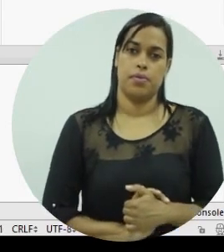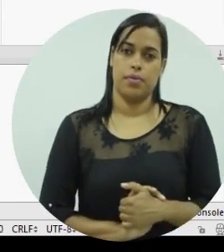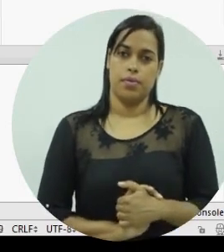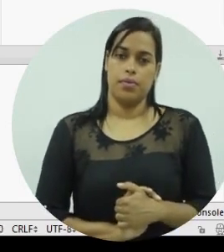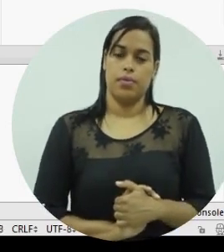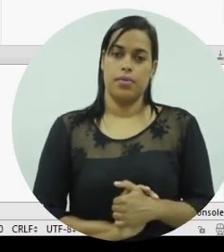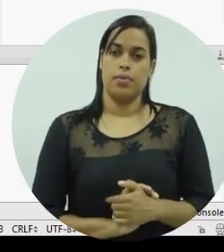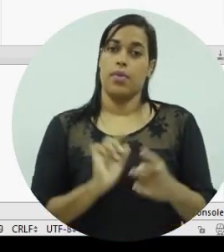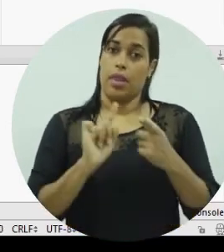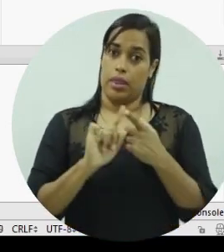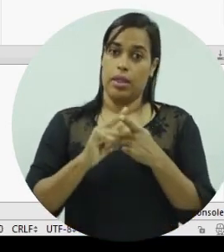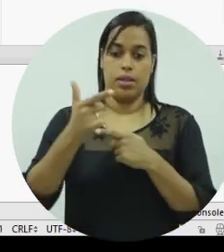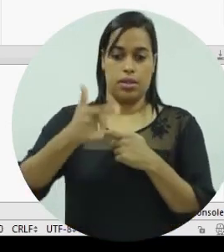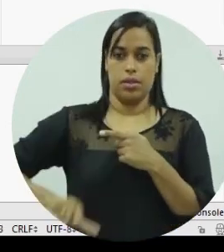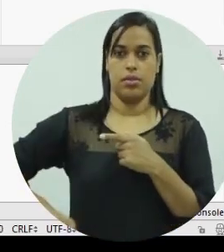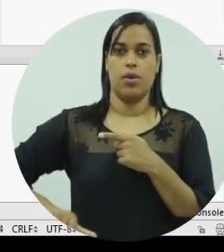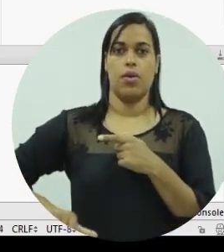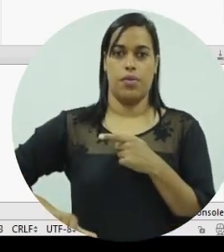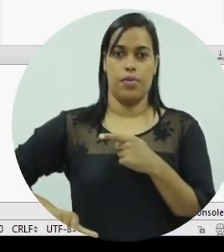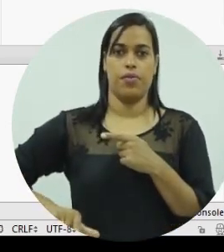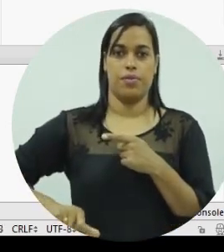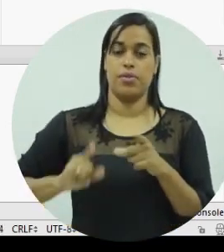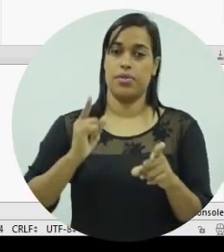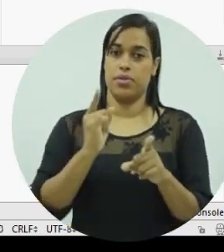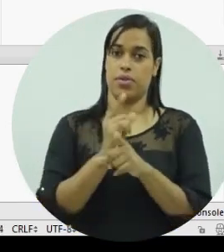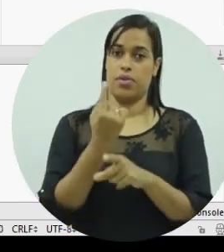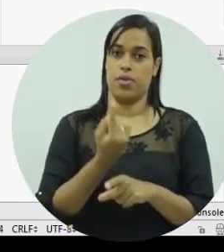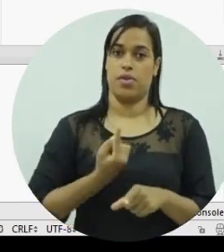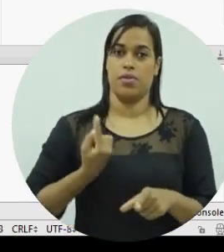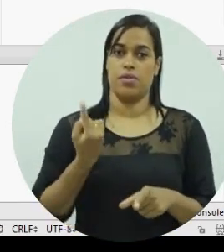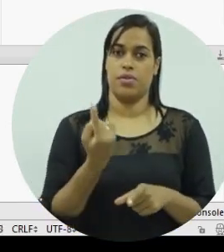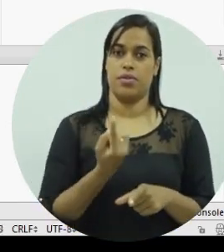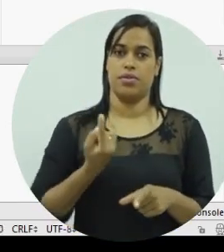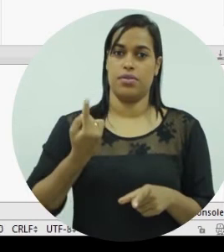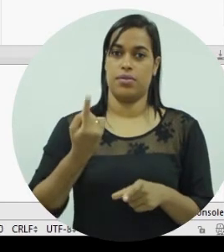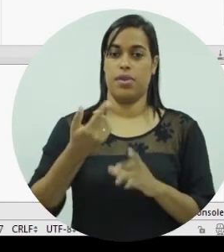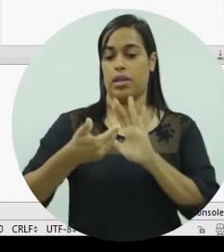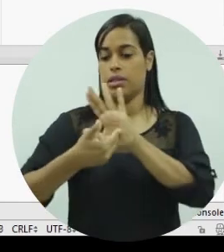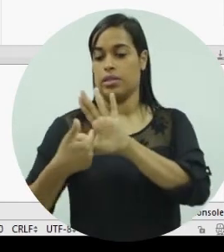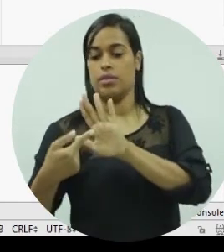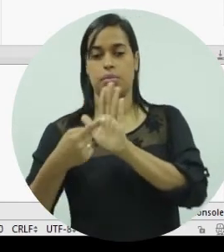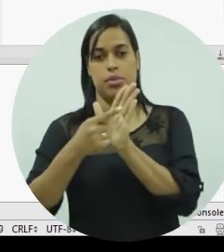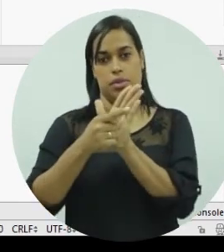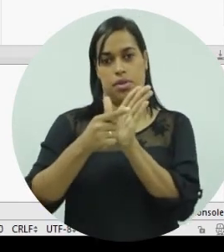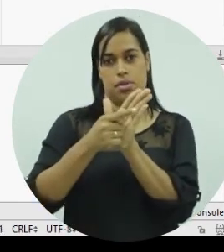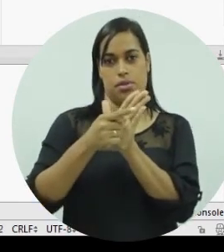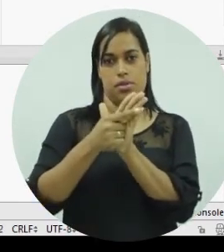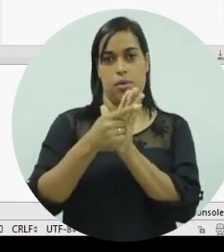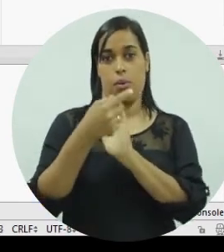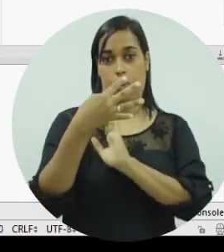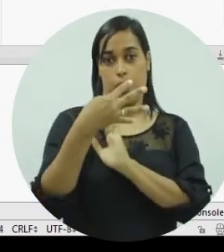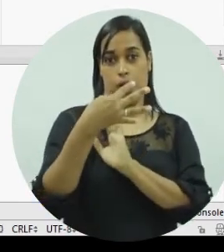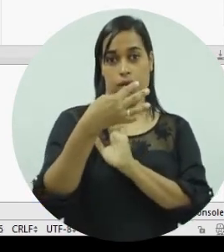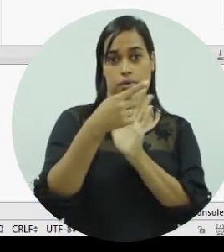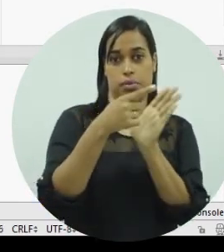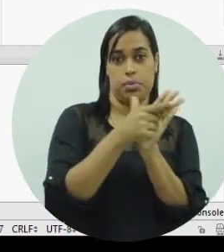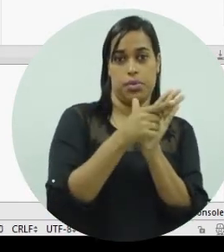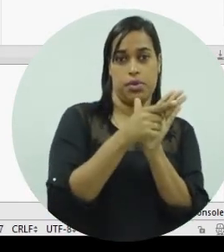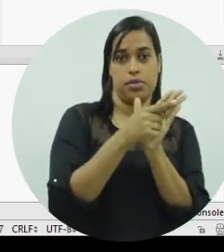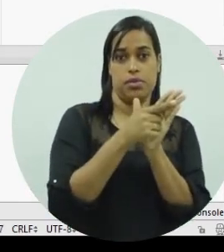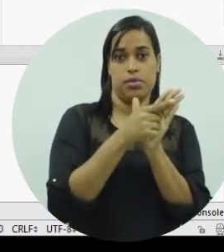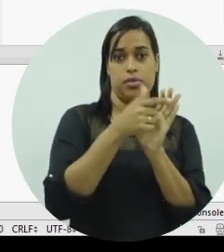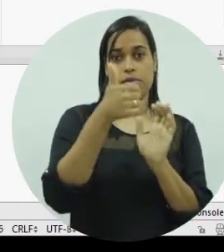Ele passa novamente e aí encontra somente a subtração. Então, teremos 4